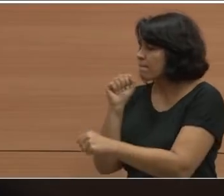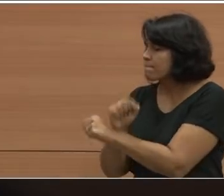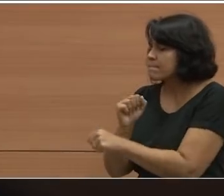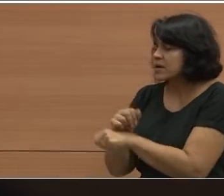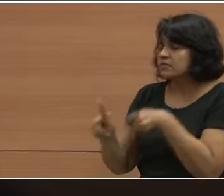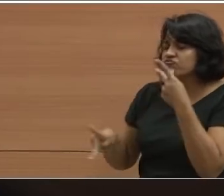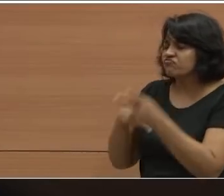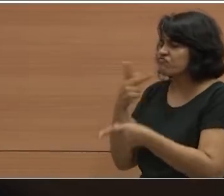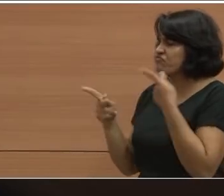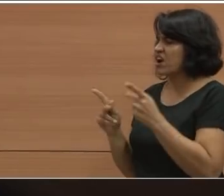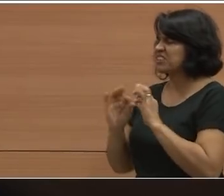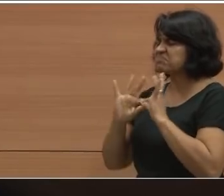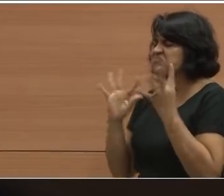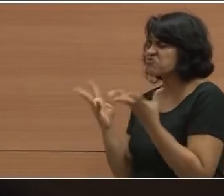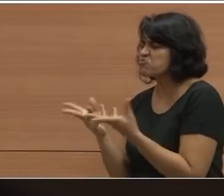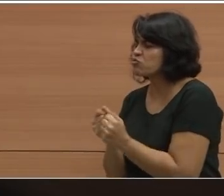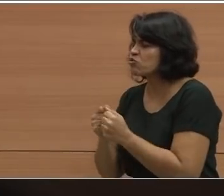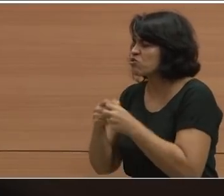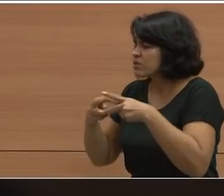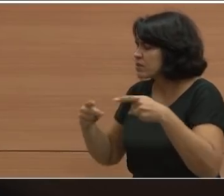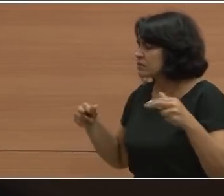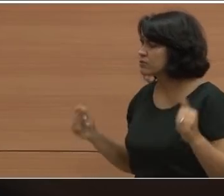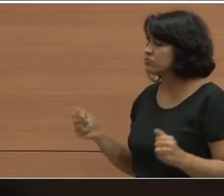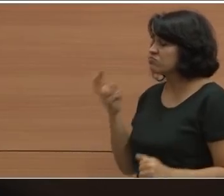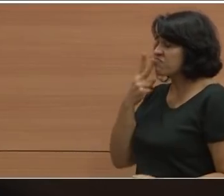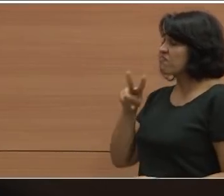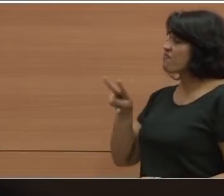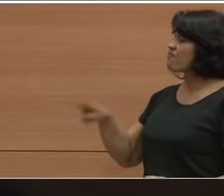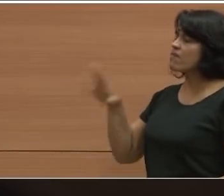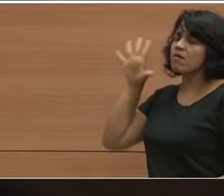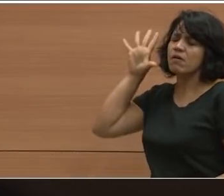e ouvimos.